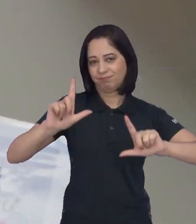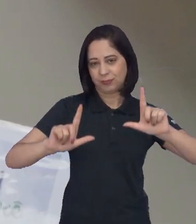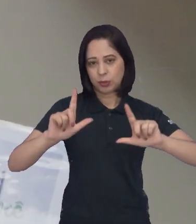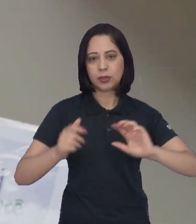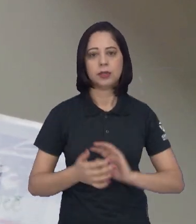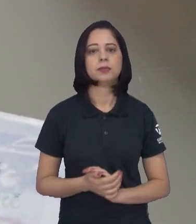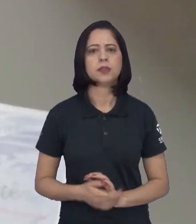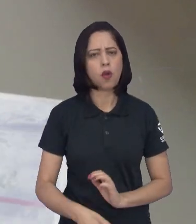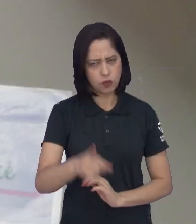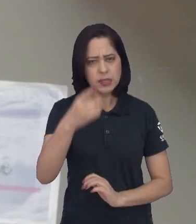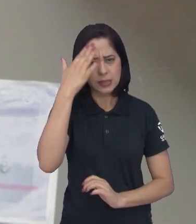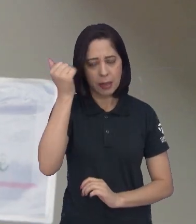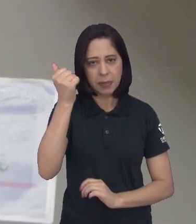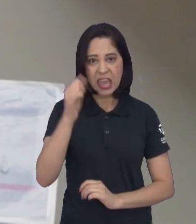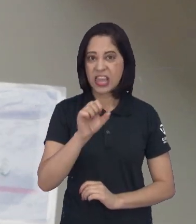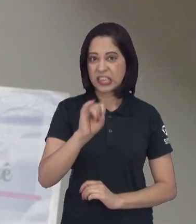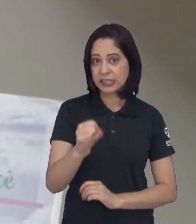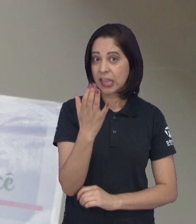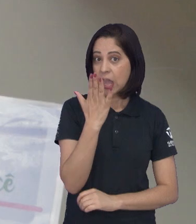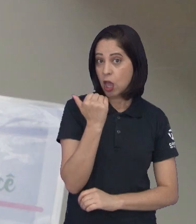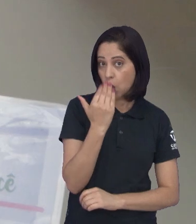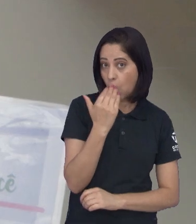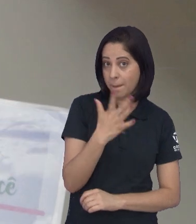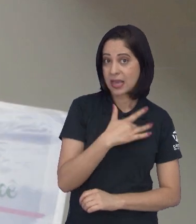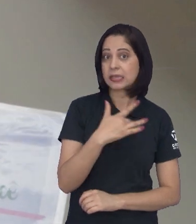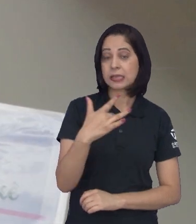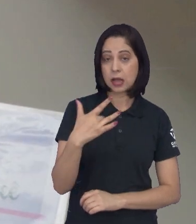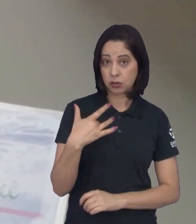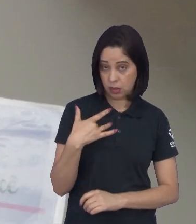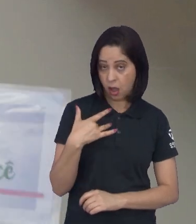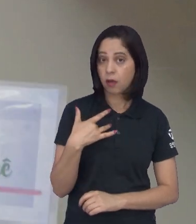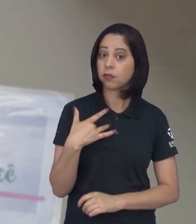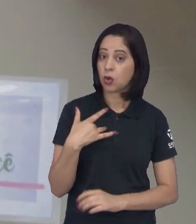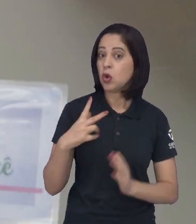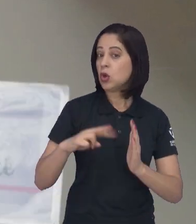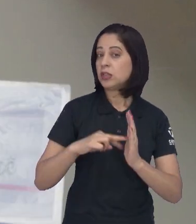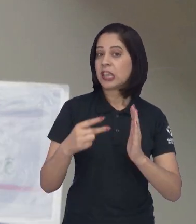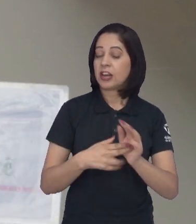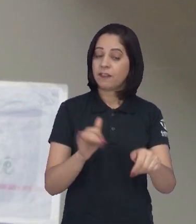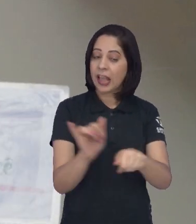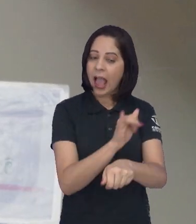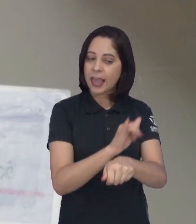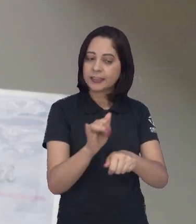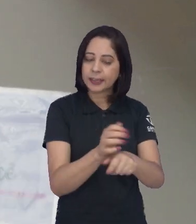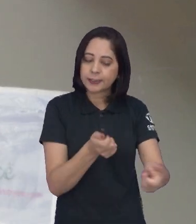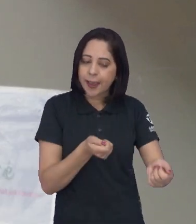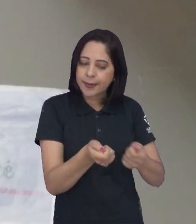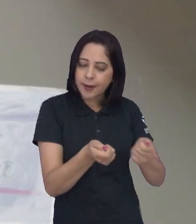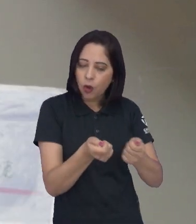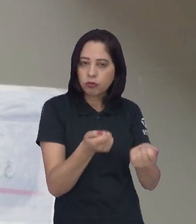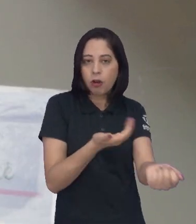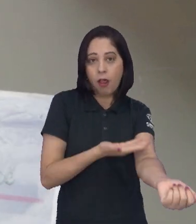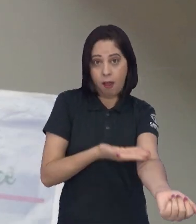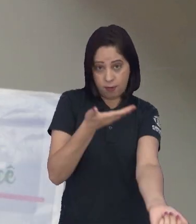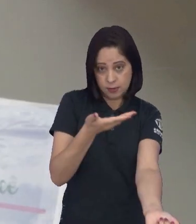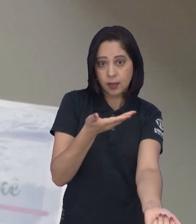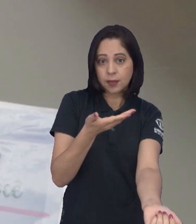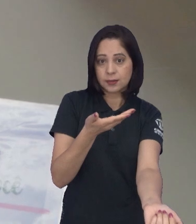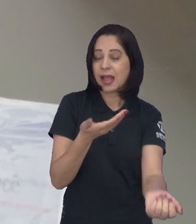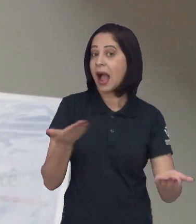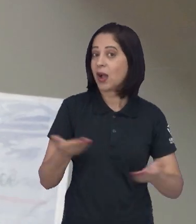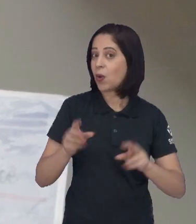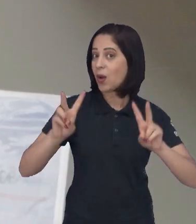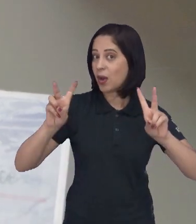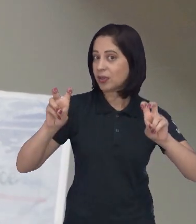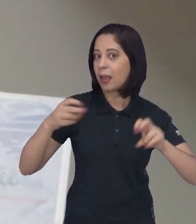você sabia que uma alimentação equilibrada também é uma das formas de controlar a hipertensão arterial sobre esse